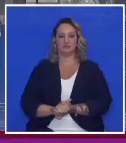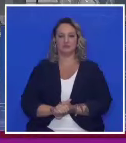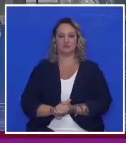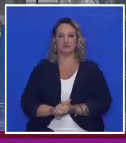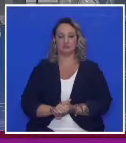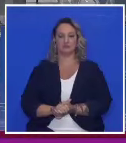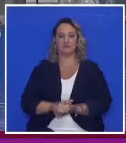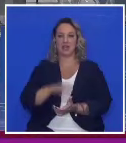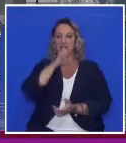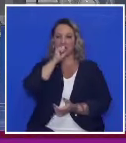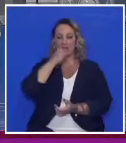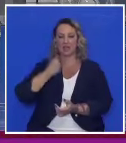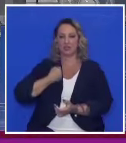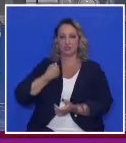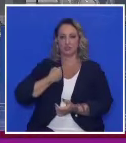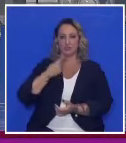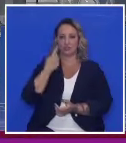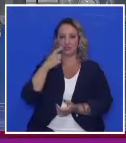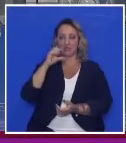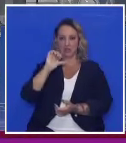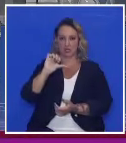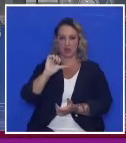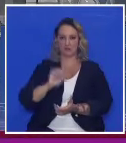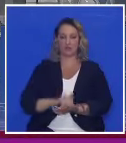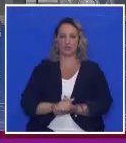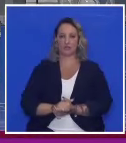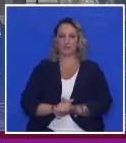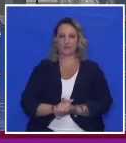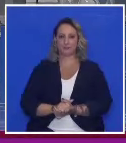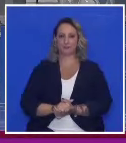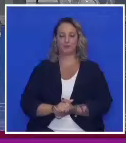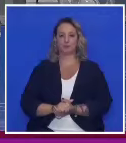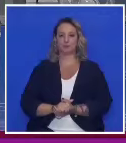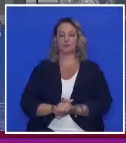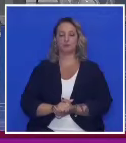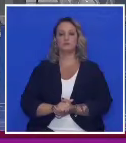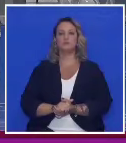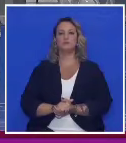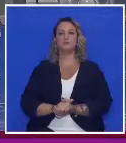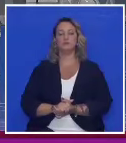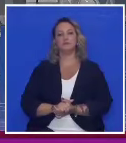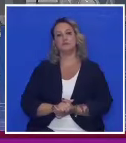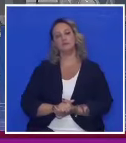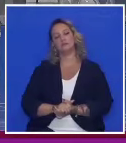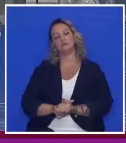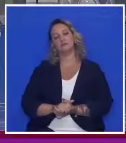Bola laranja número 19. Laranja 19.